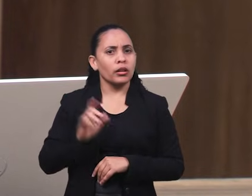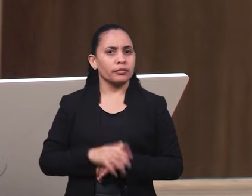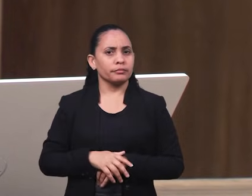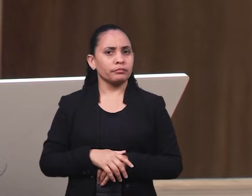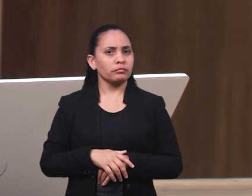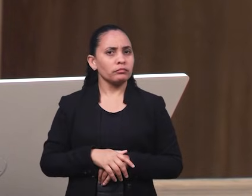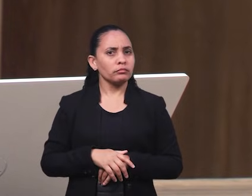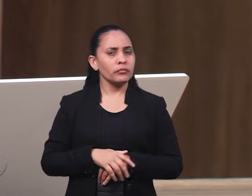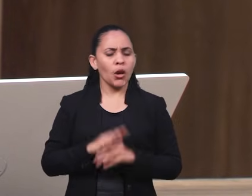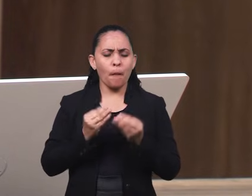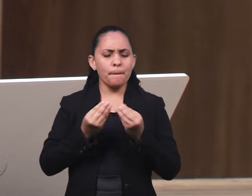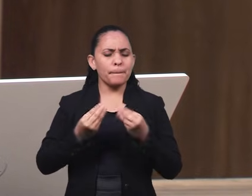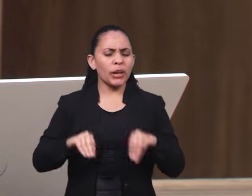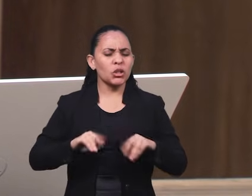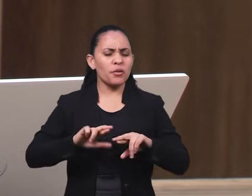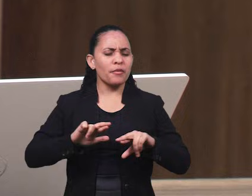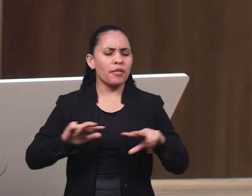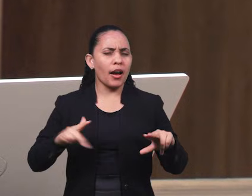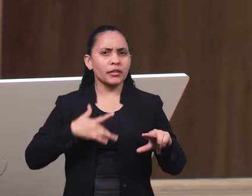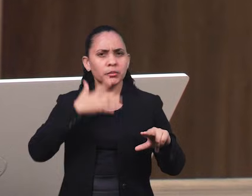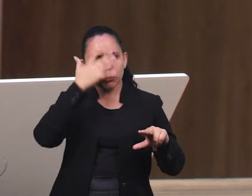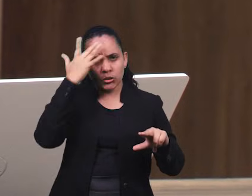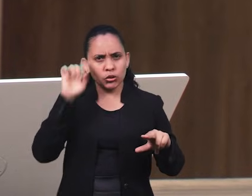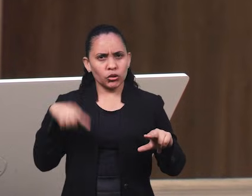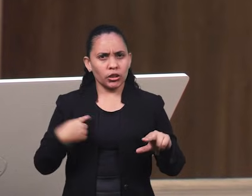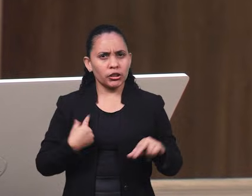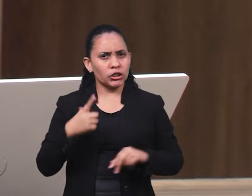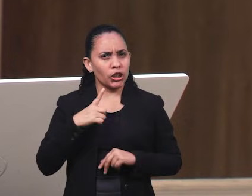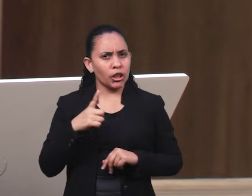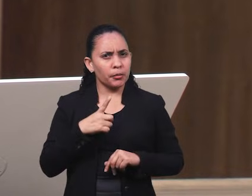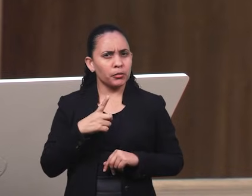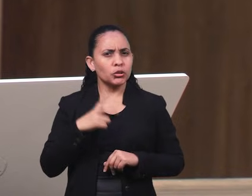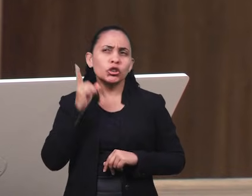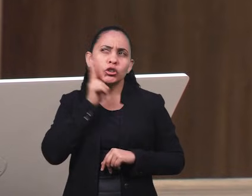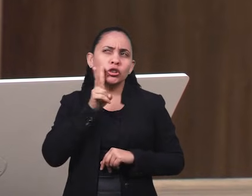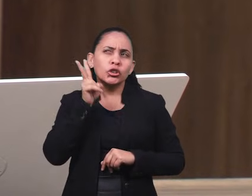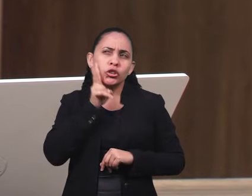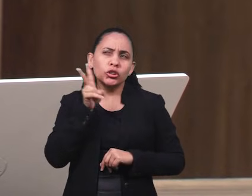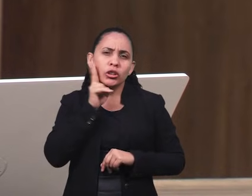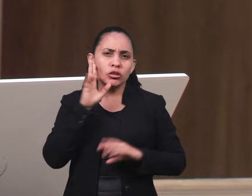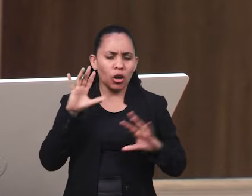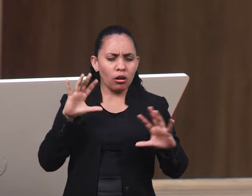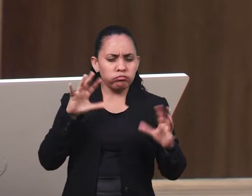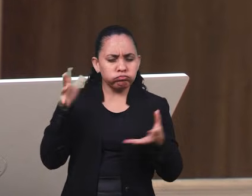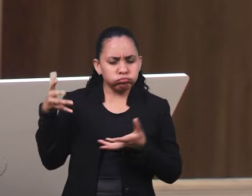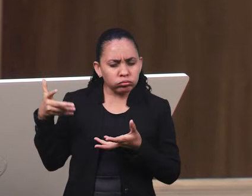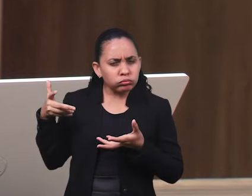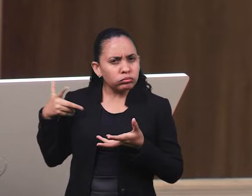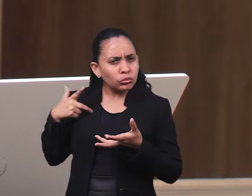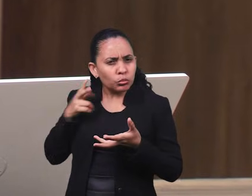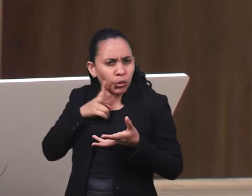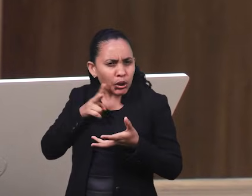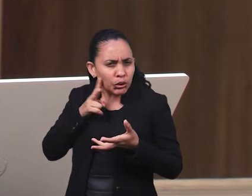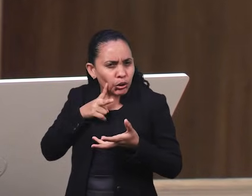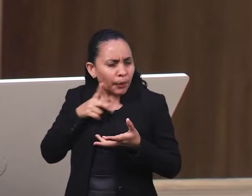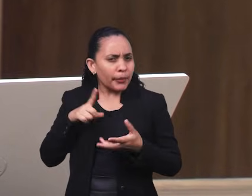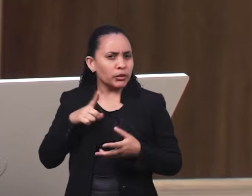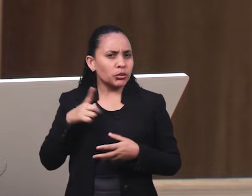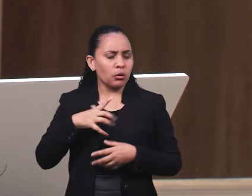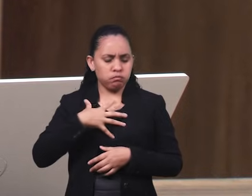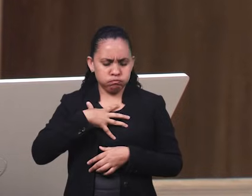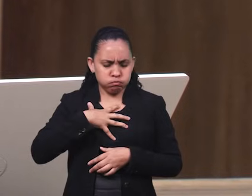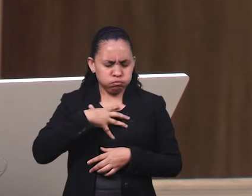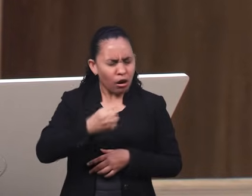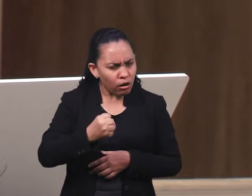calvinistas trouxeram um grande prejuízo para muitas pessoas. Nós tínhamos até pessoas na história da humanidade que mostra pessoas que até